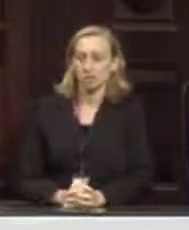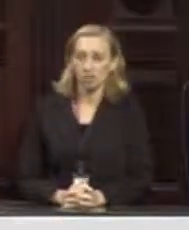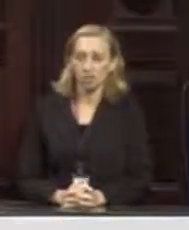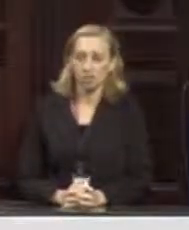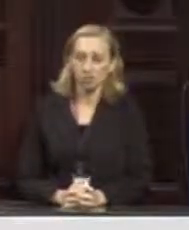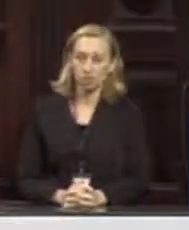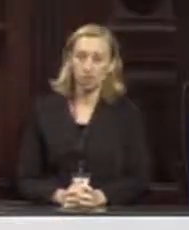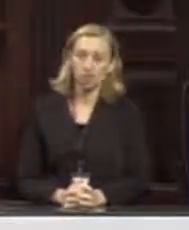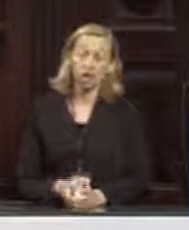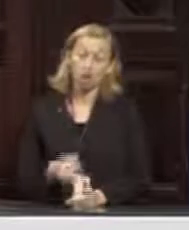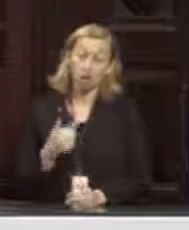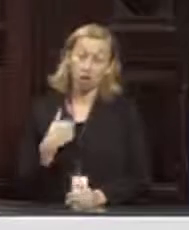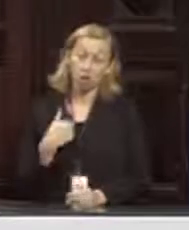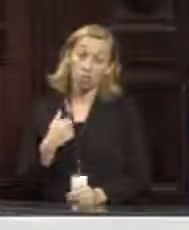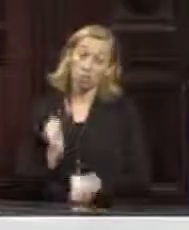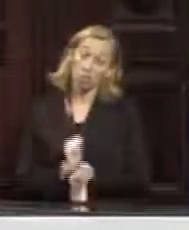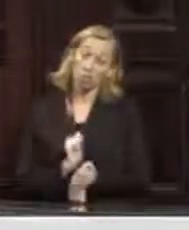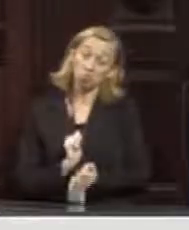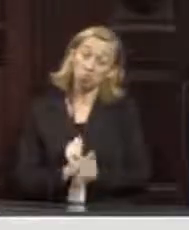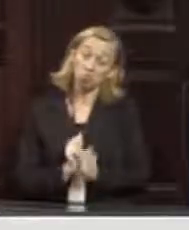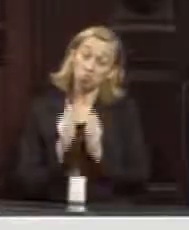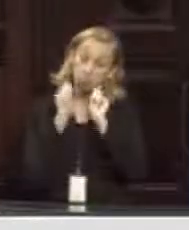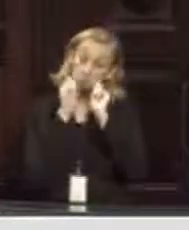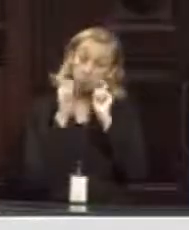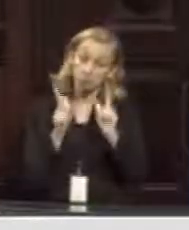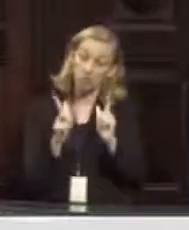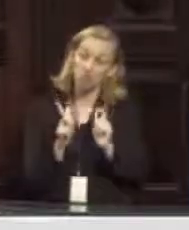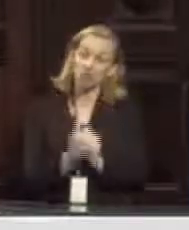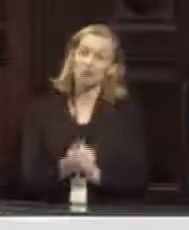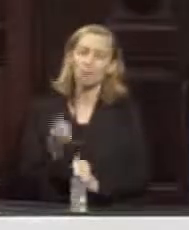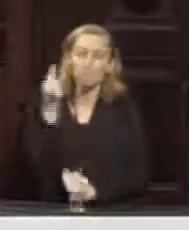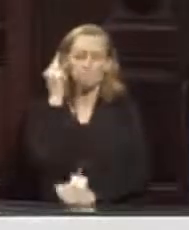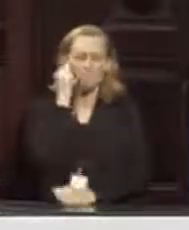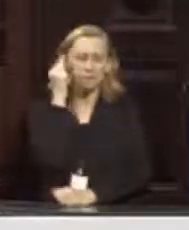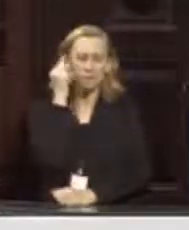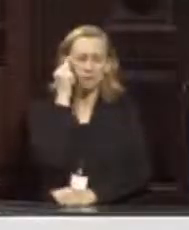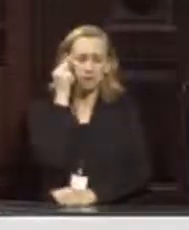e espero que esta casa pense,